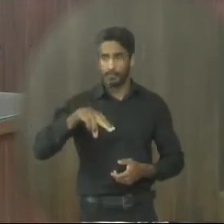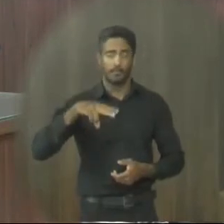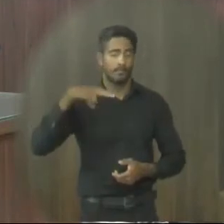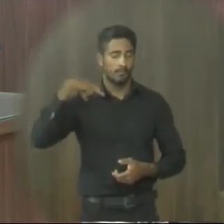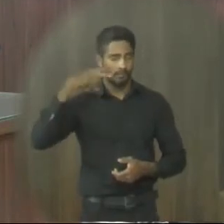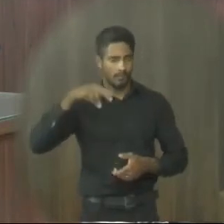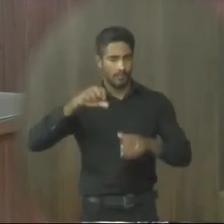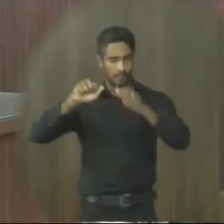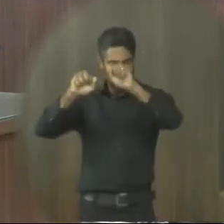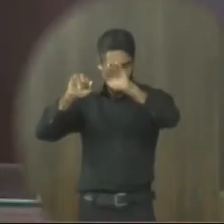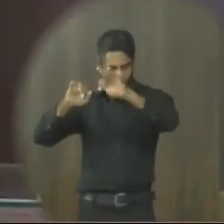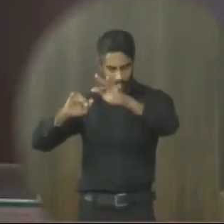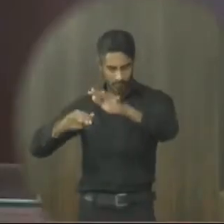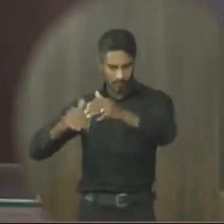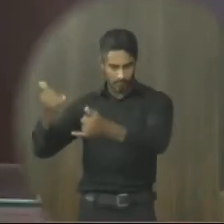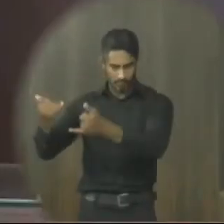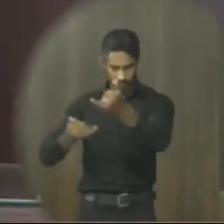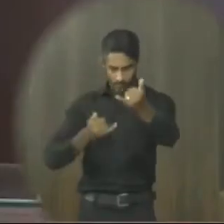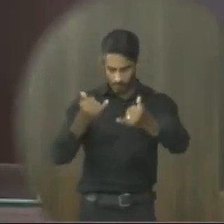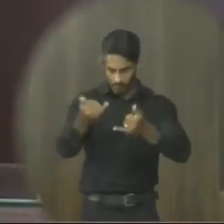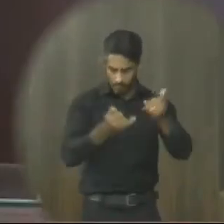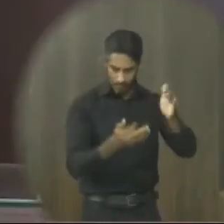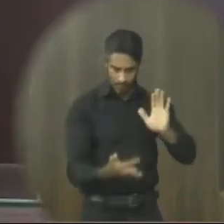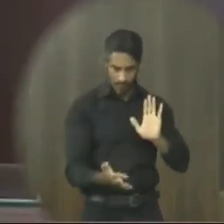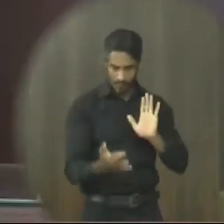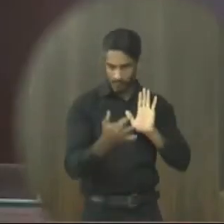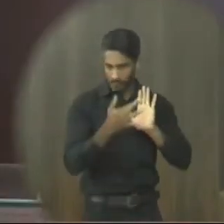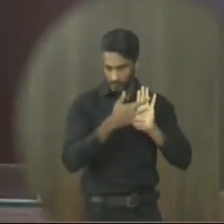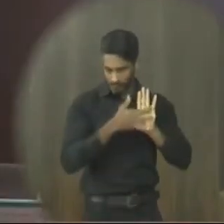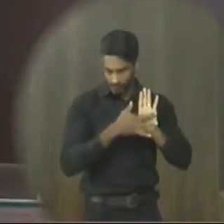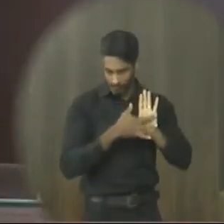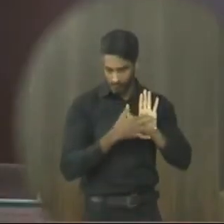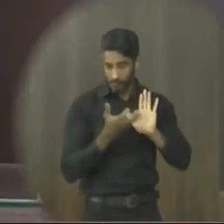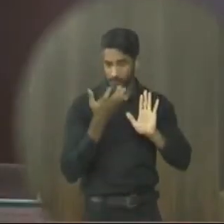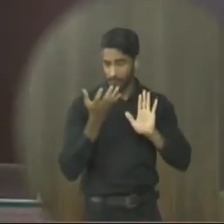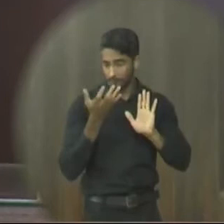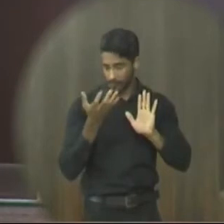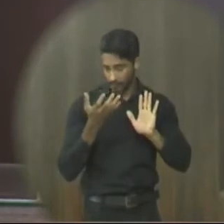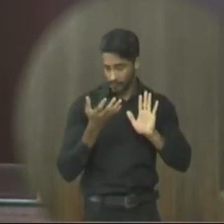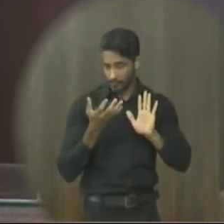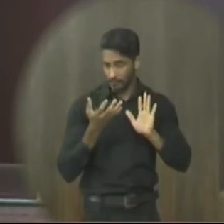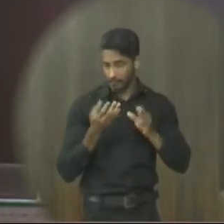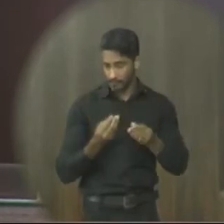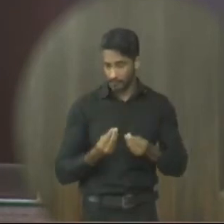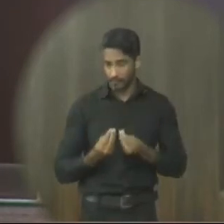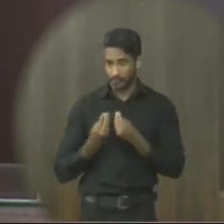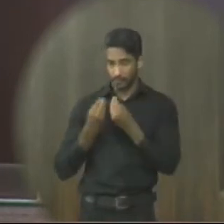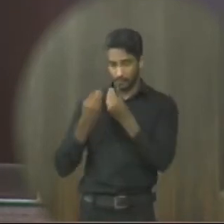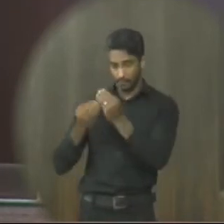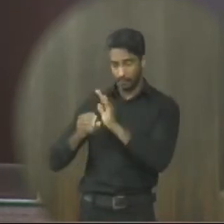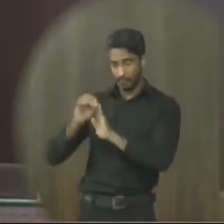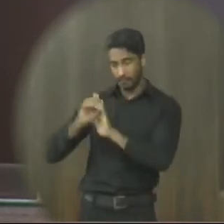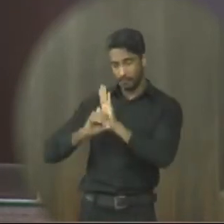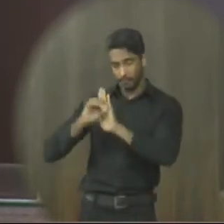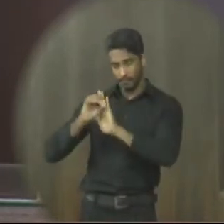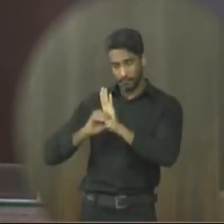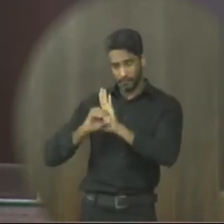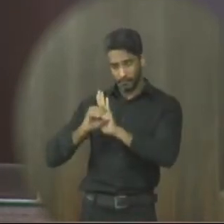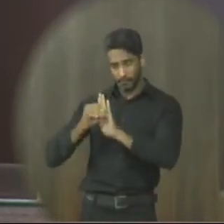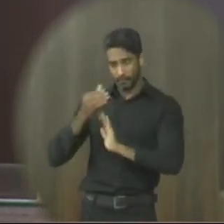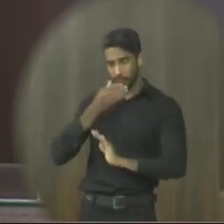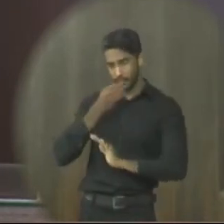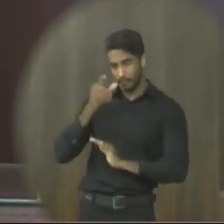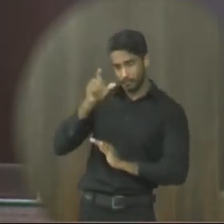vereador que se subscreve vende-se de forma regimental, requer que seja encaminhado ao ofício, sim, ao